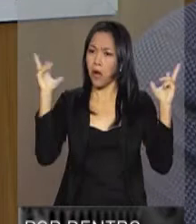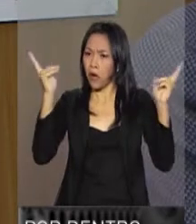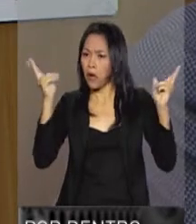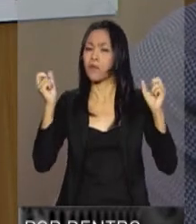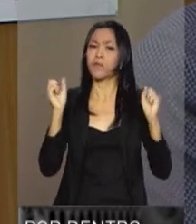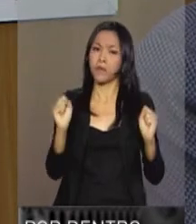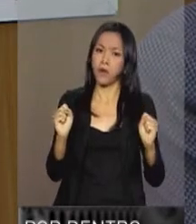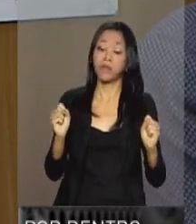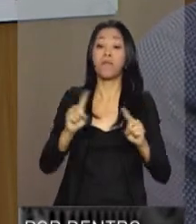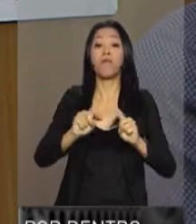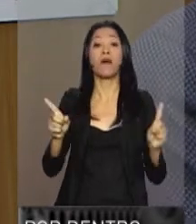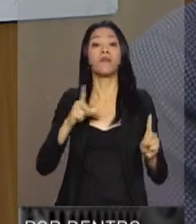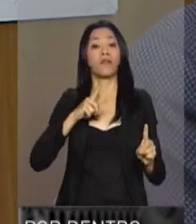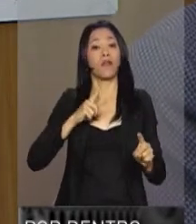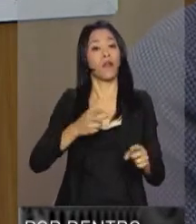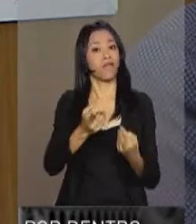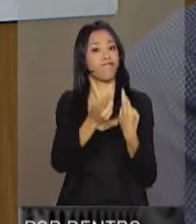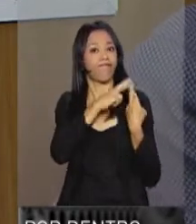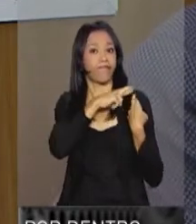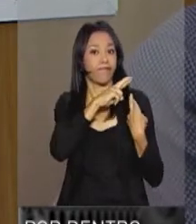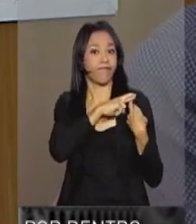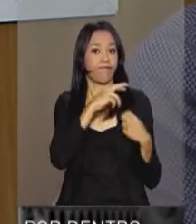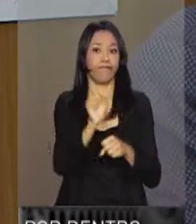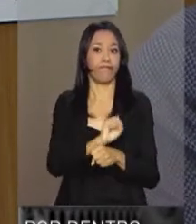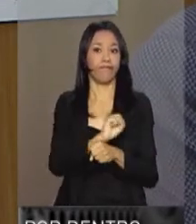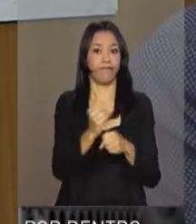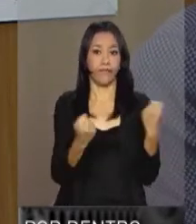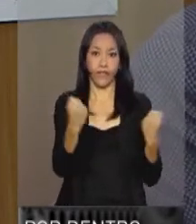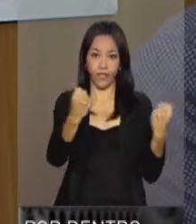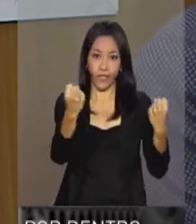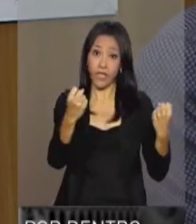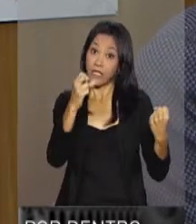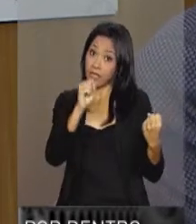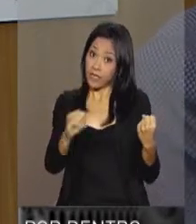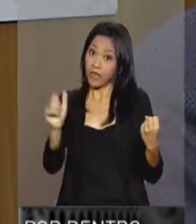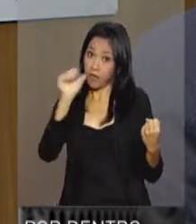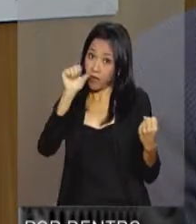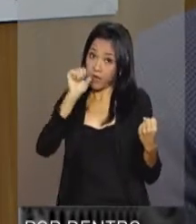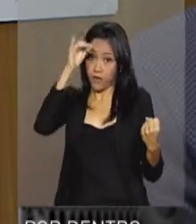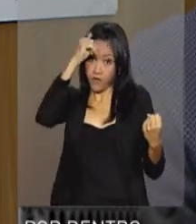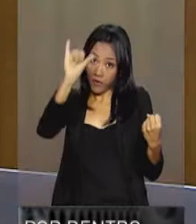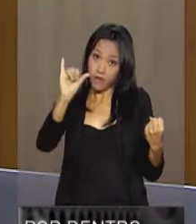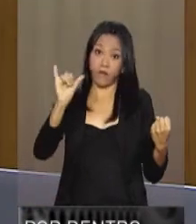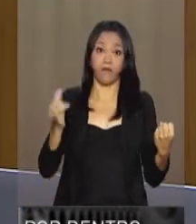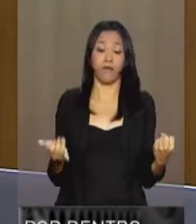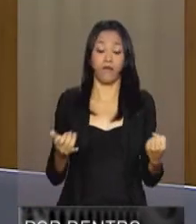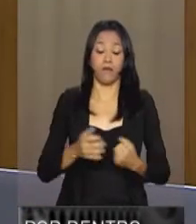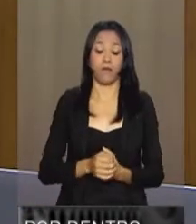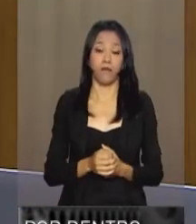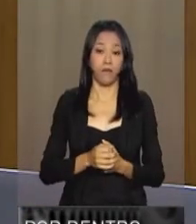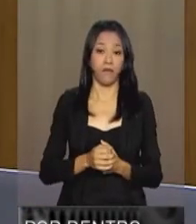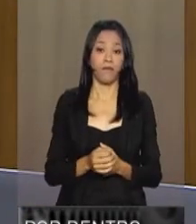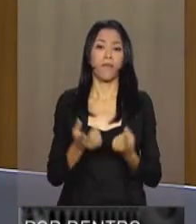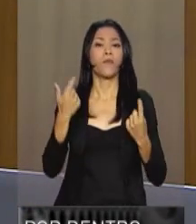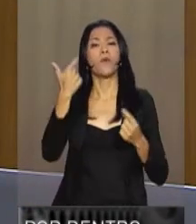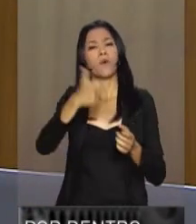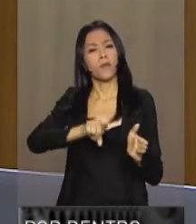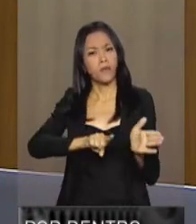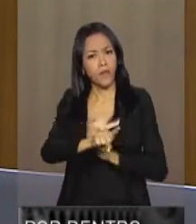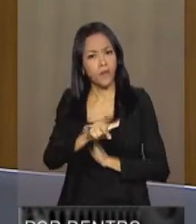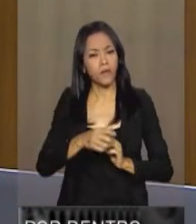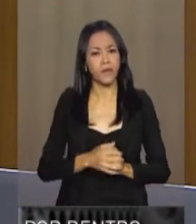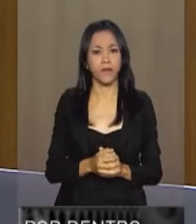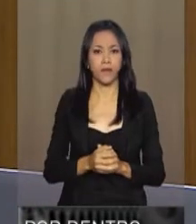tenham responsabilidade e fundamentalmente se beber evite e não dirija até rima mais alguma pergunta vamos em